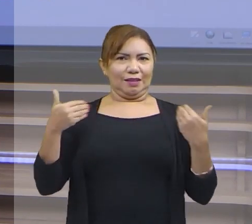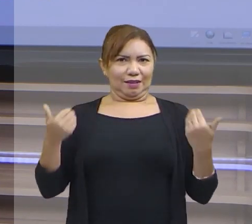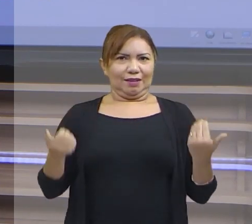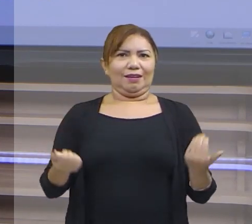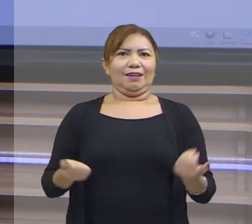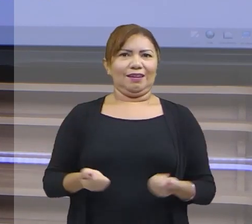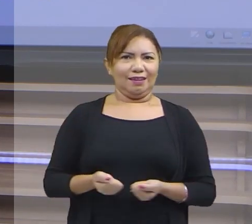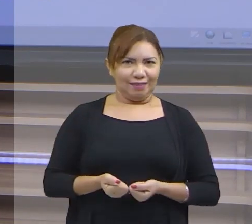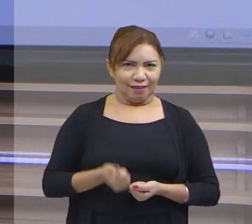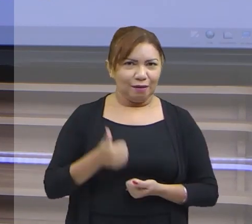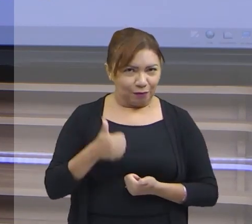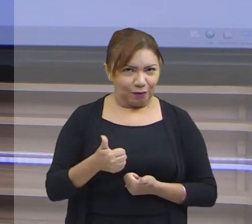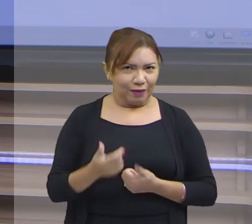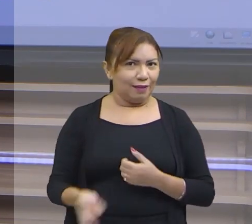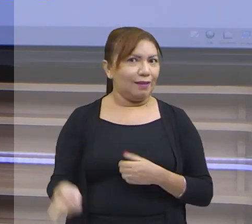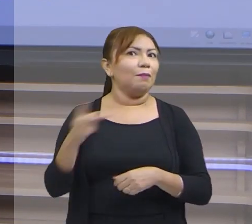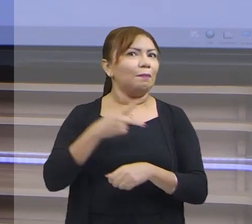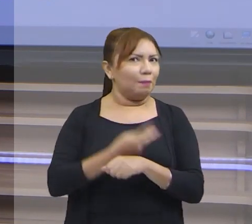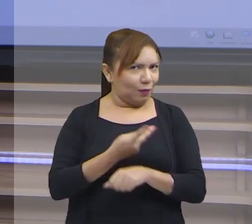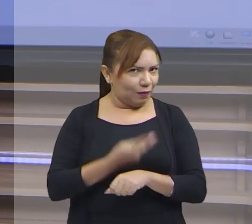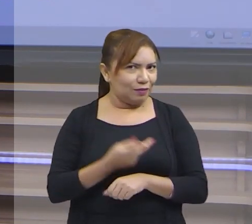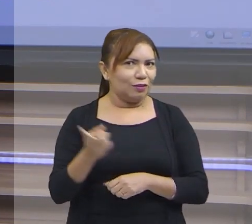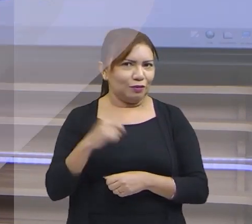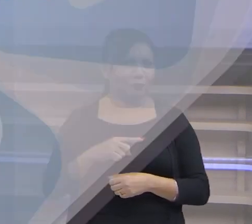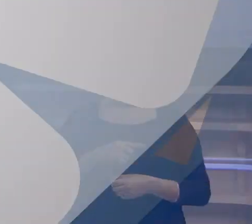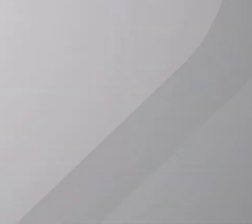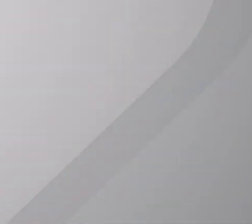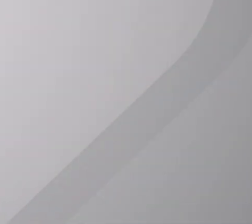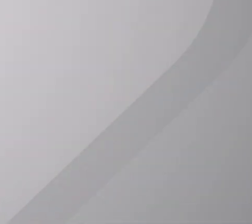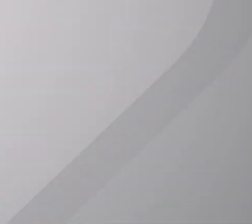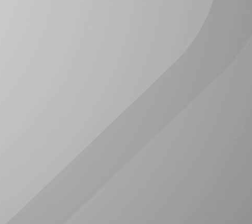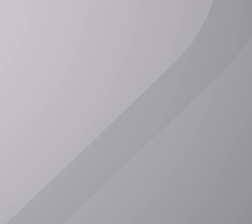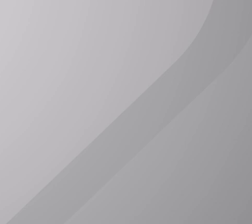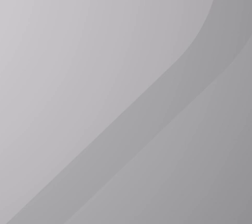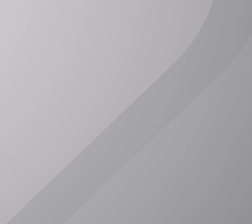uma espreguiçada e voltaremos com exercitando.